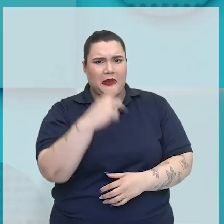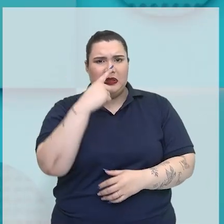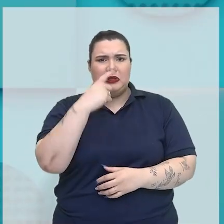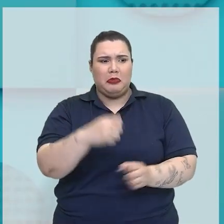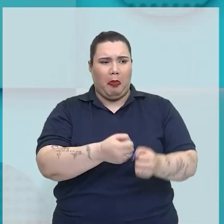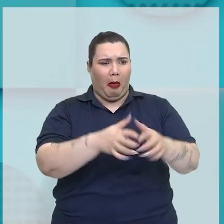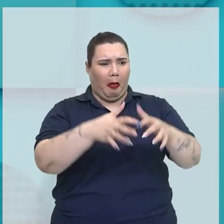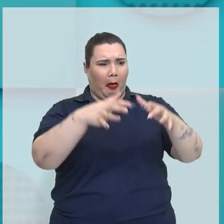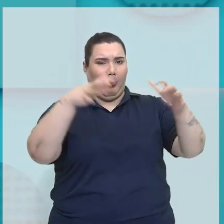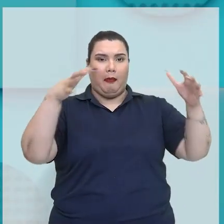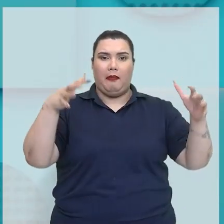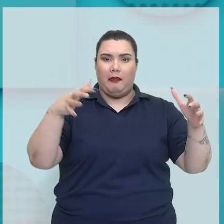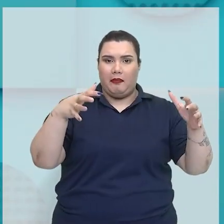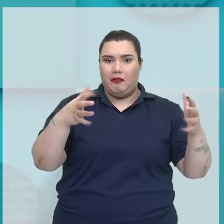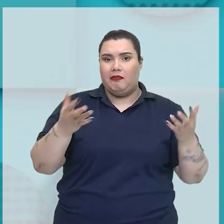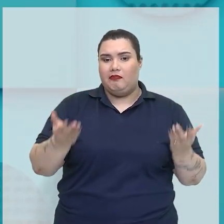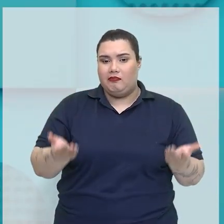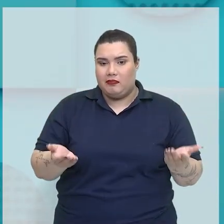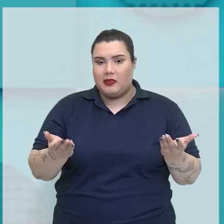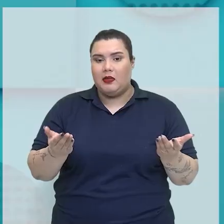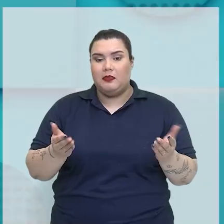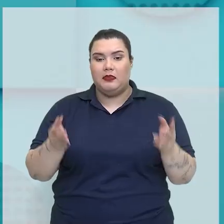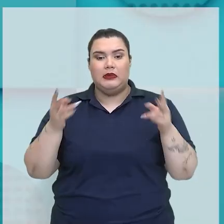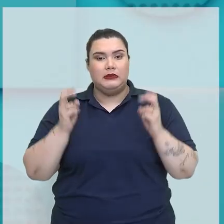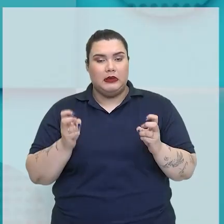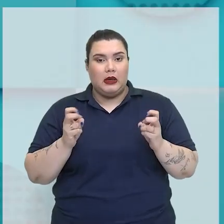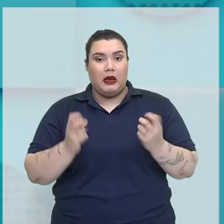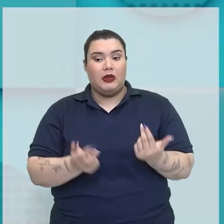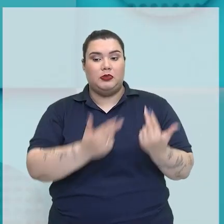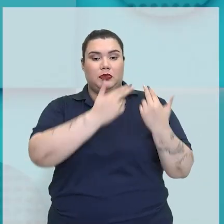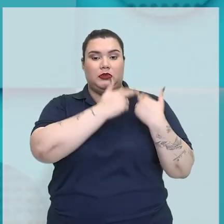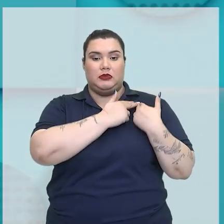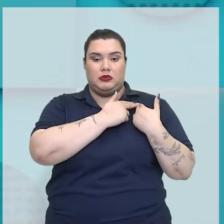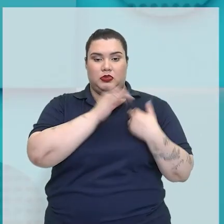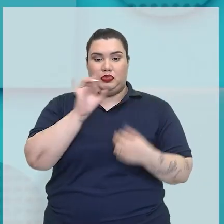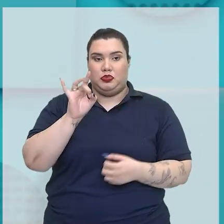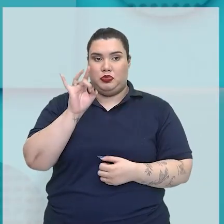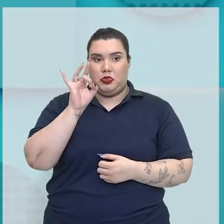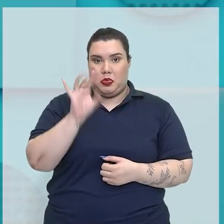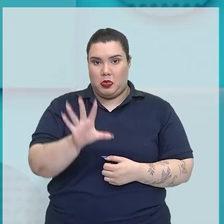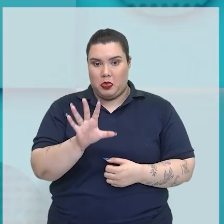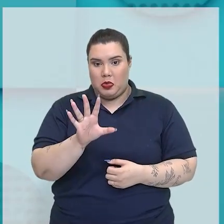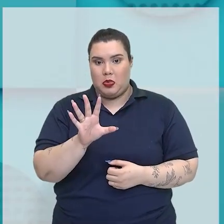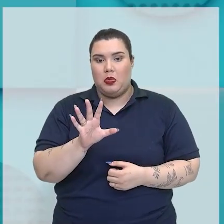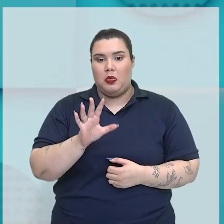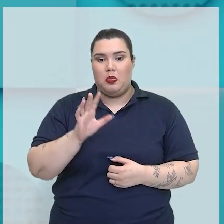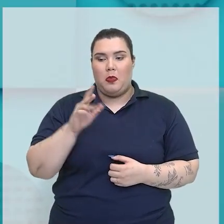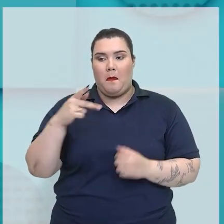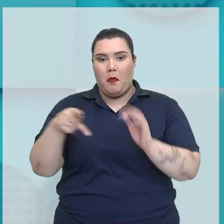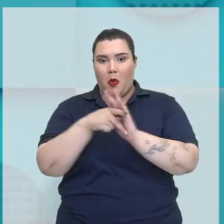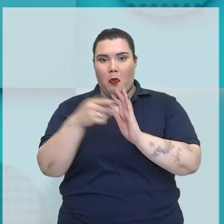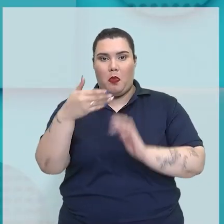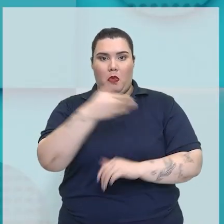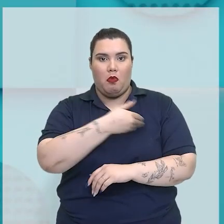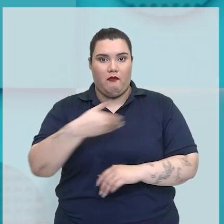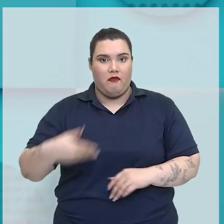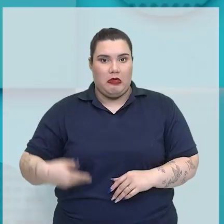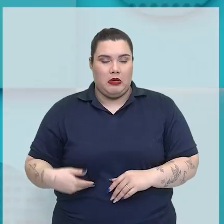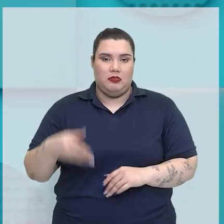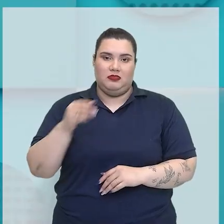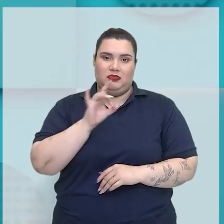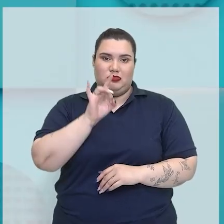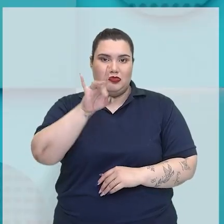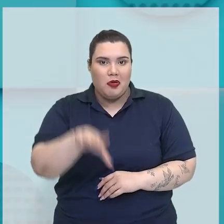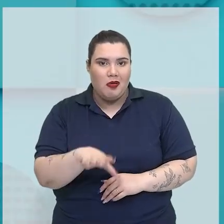de lixo, né? Então, a responsabilidade não é só, né, dos órgãos públicos, né? Que tem